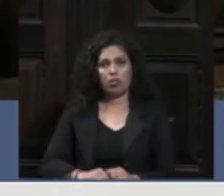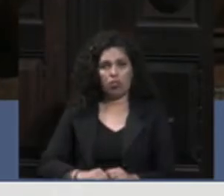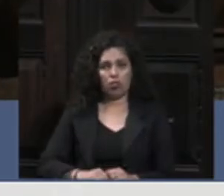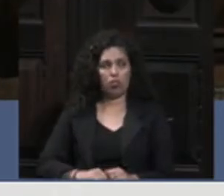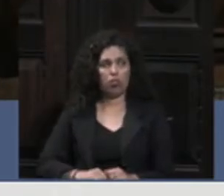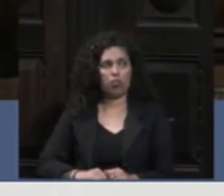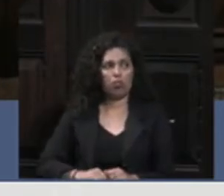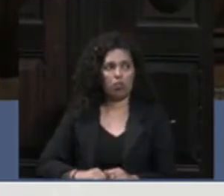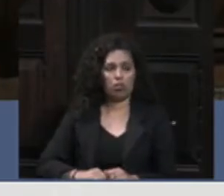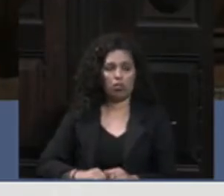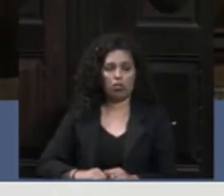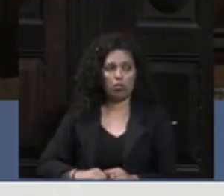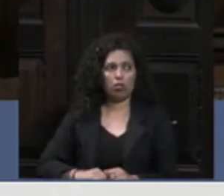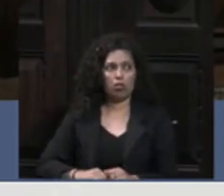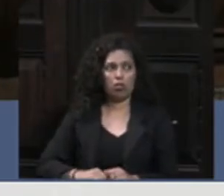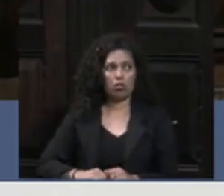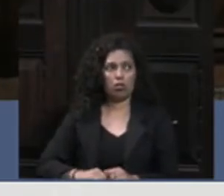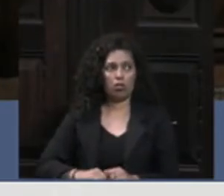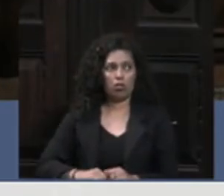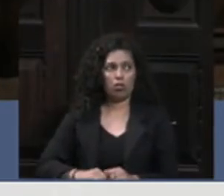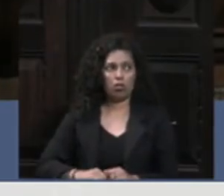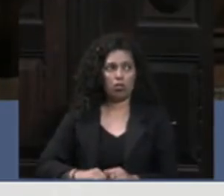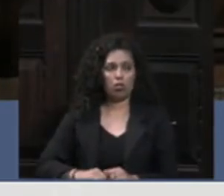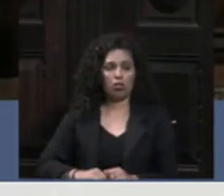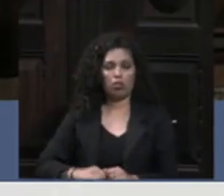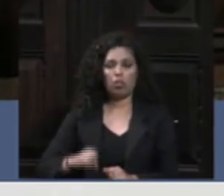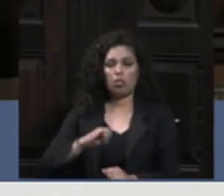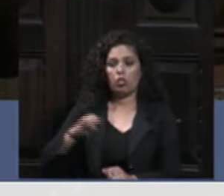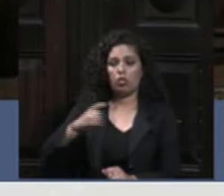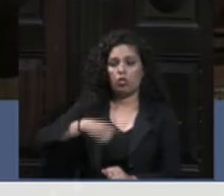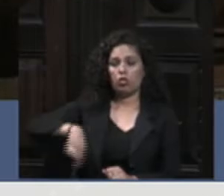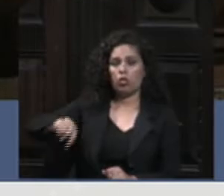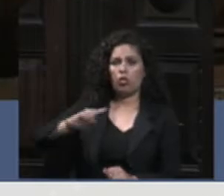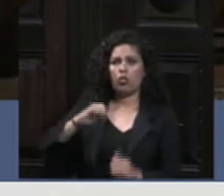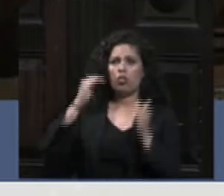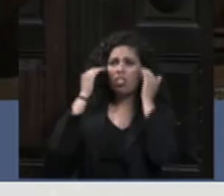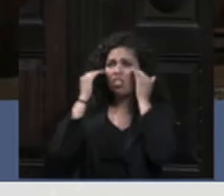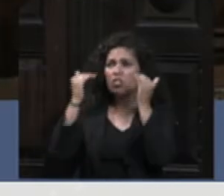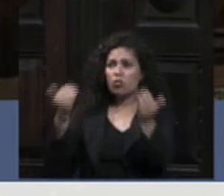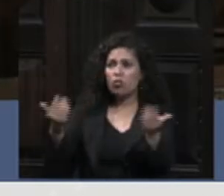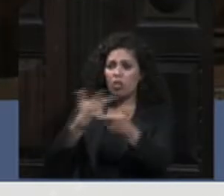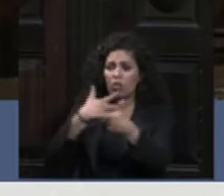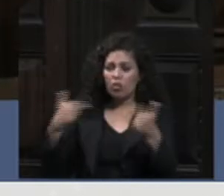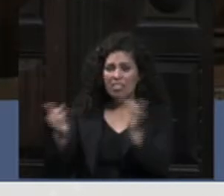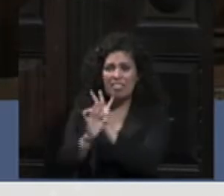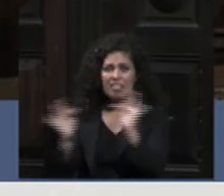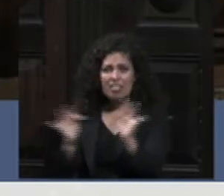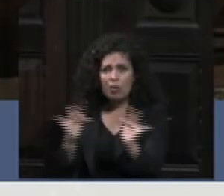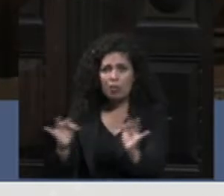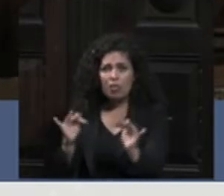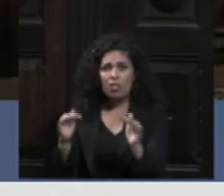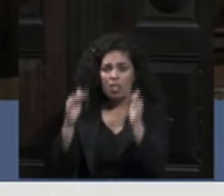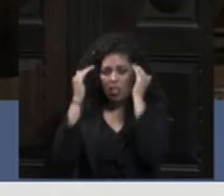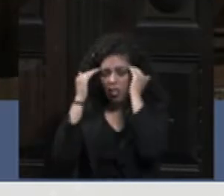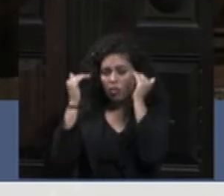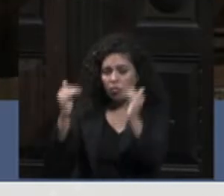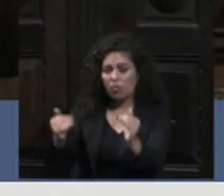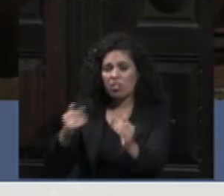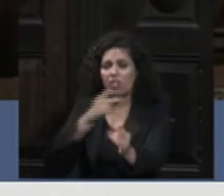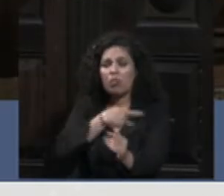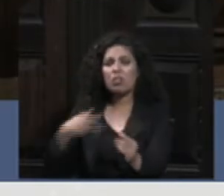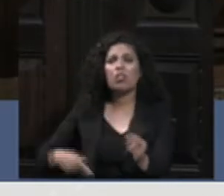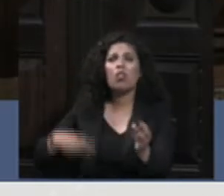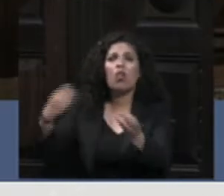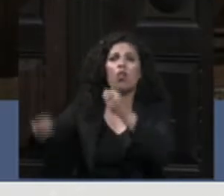popular, ou não respeitamos. Por isso, senhor presidente, eu vou insistir